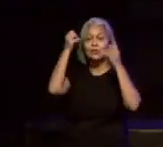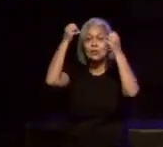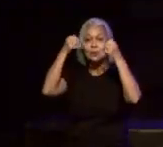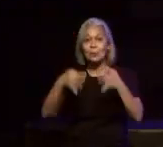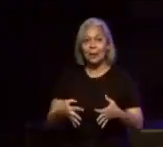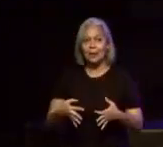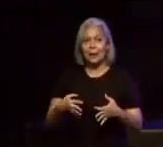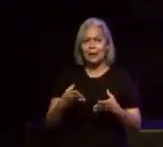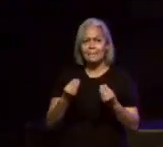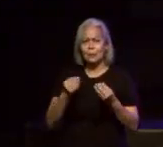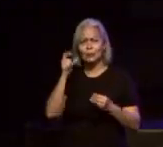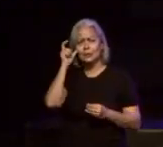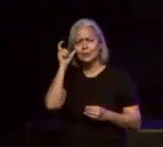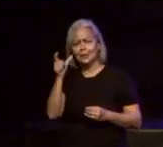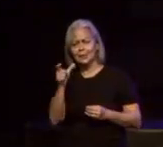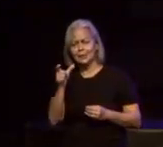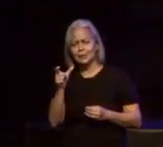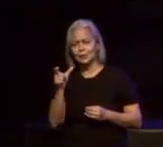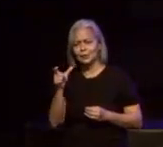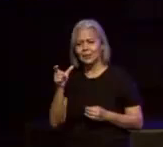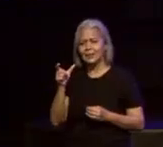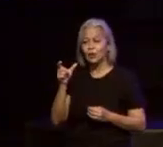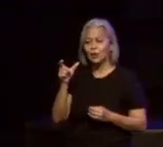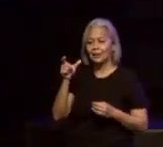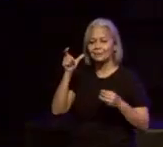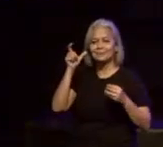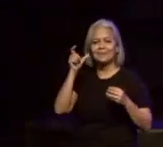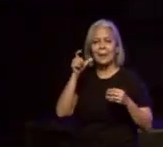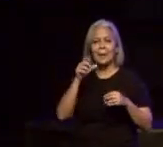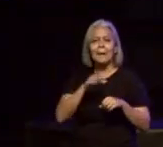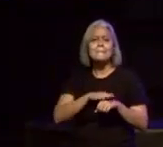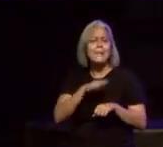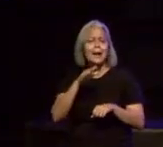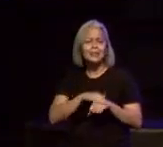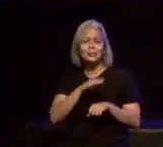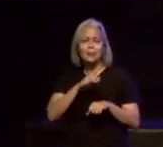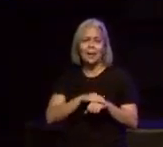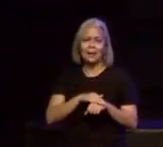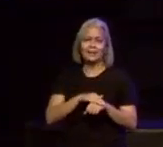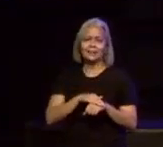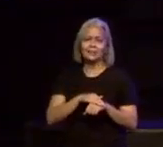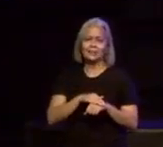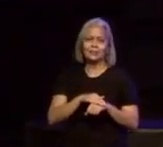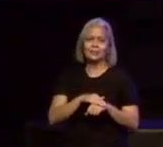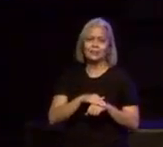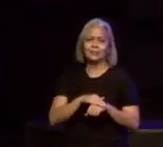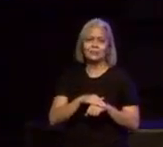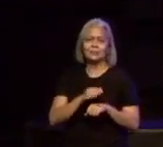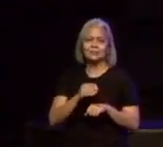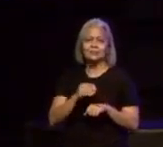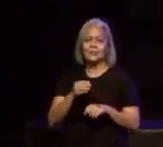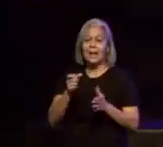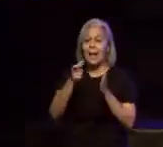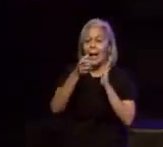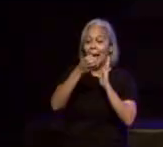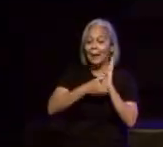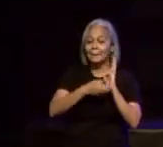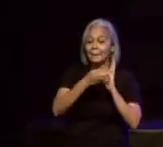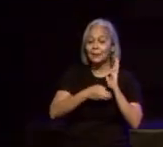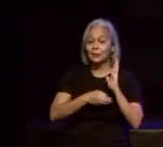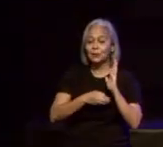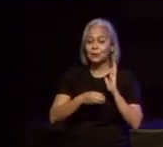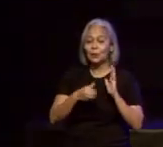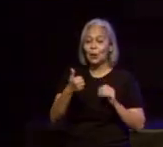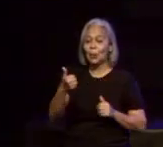muito bem como ele ilustrou, e no tempo que ele falou, mais ainda. Paulo vai falar em 1 Coríntios, no capítulo 12, o corpo